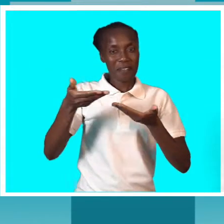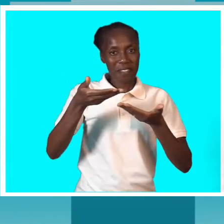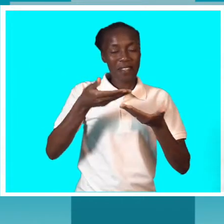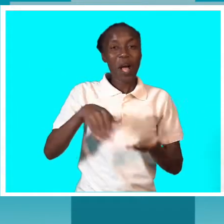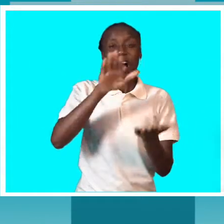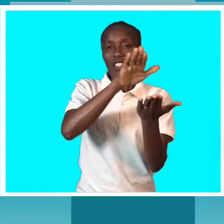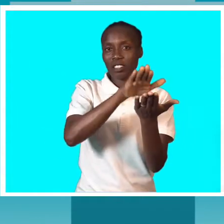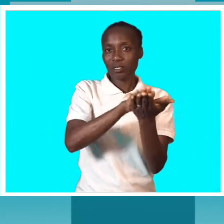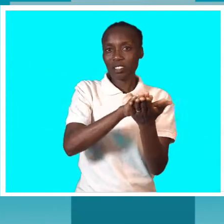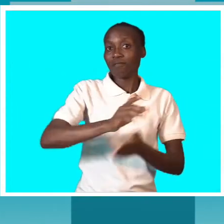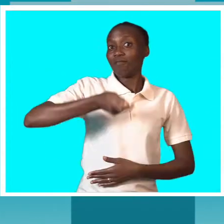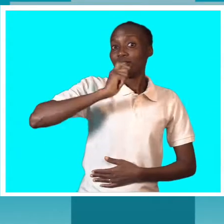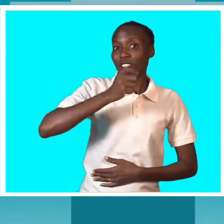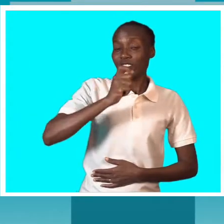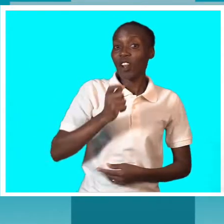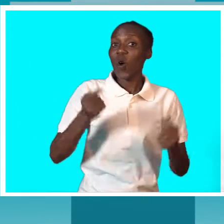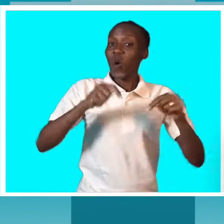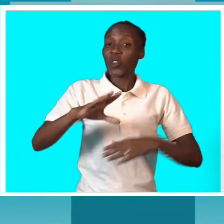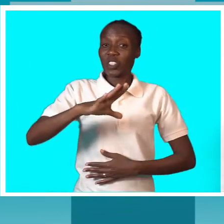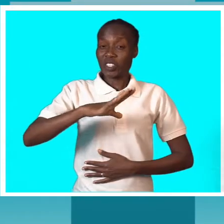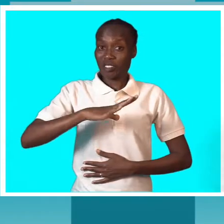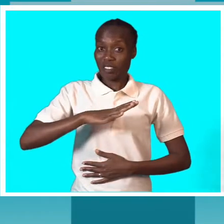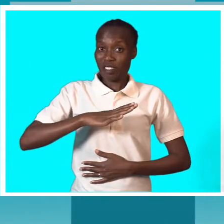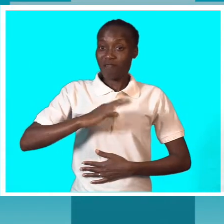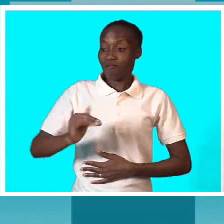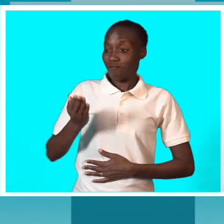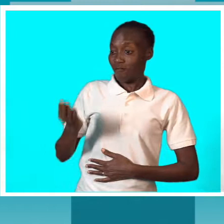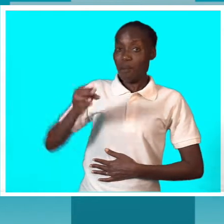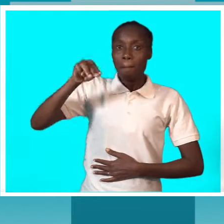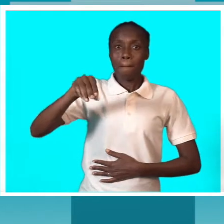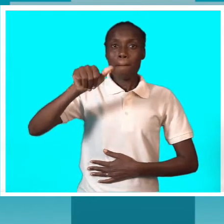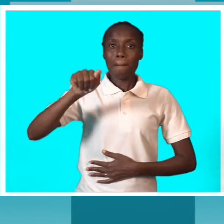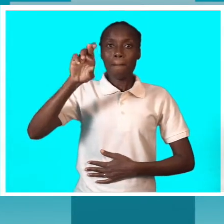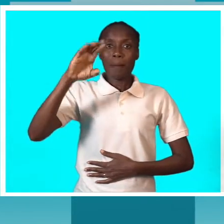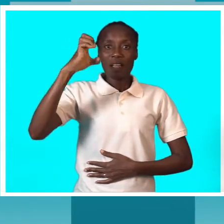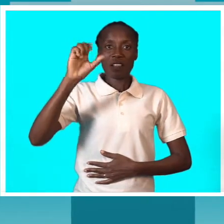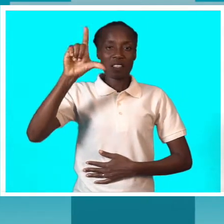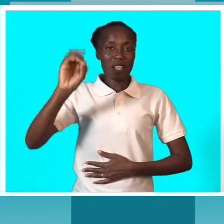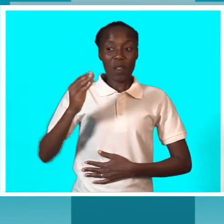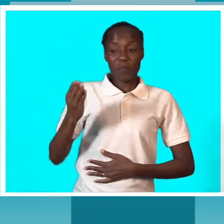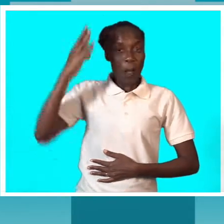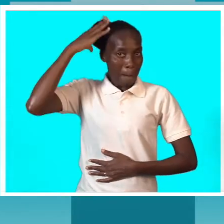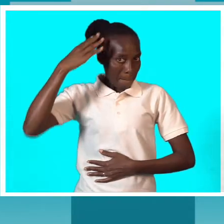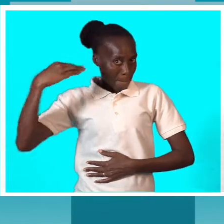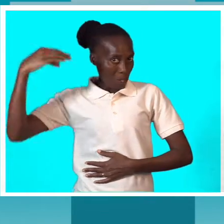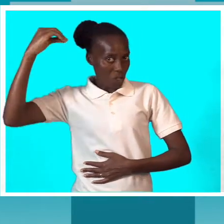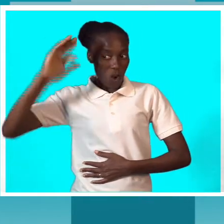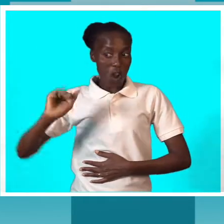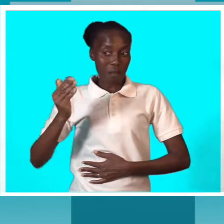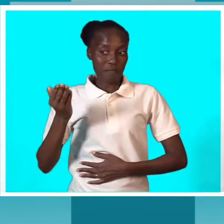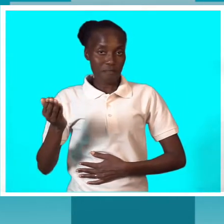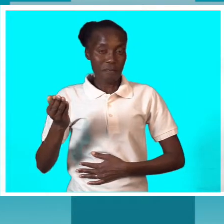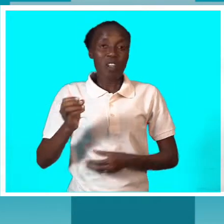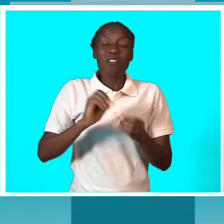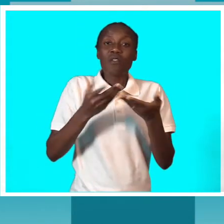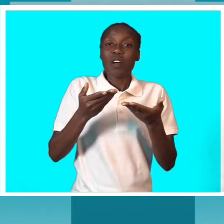bem-vindos ao espaço de entrevista. Hoje estamos com Marcelo Canto, que é psicólogo clínico,